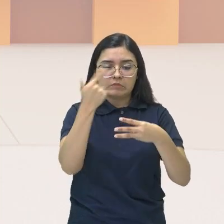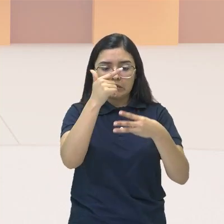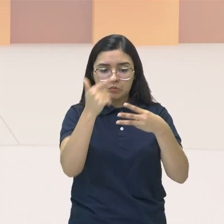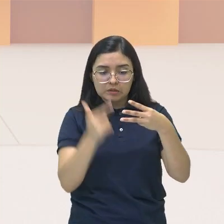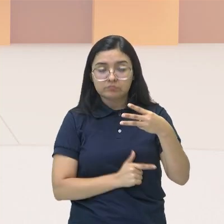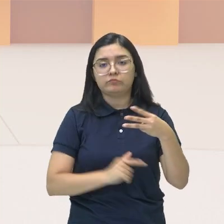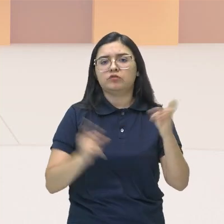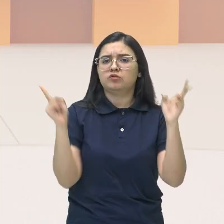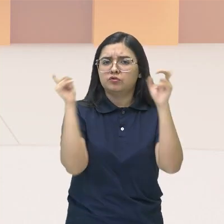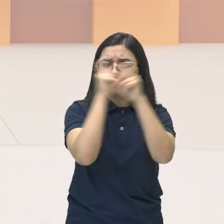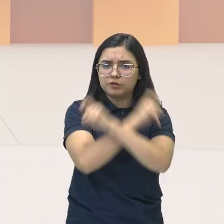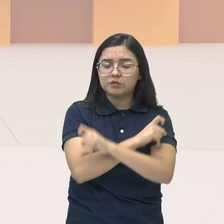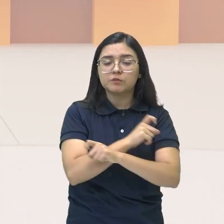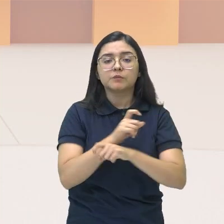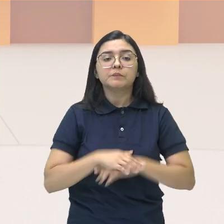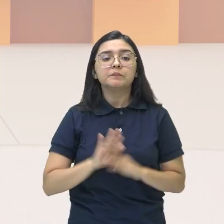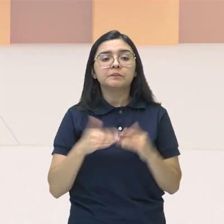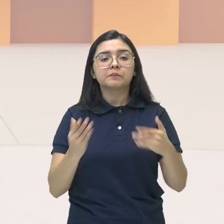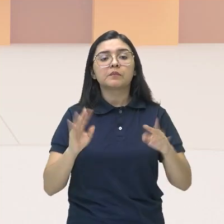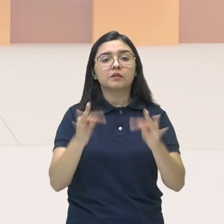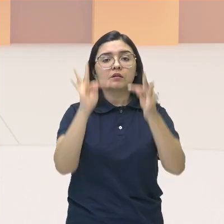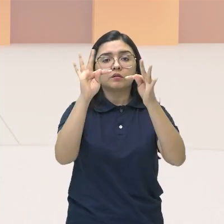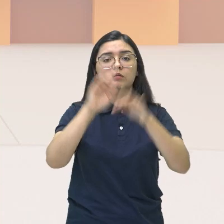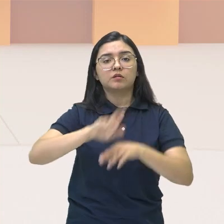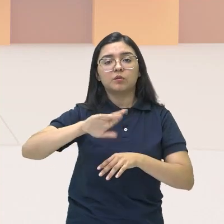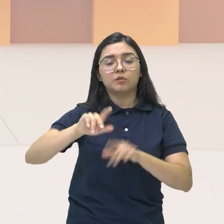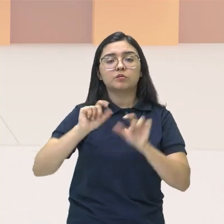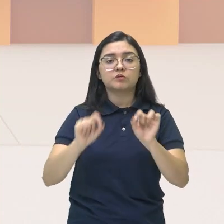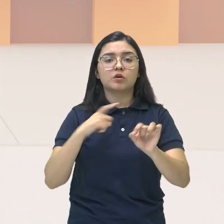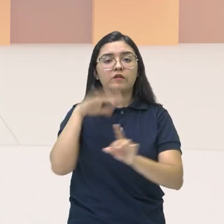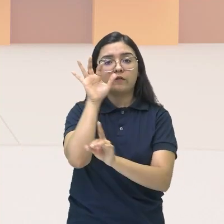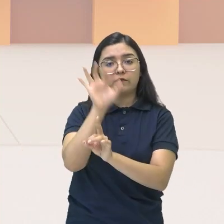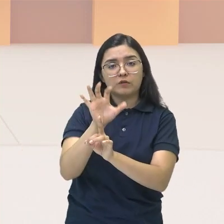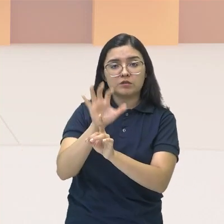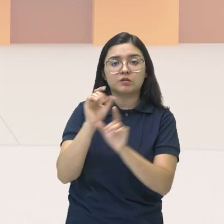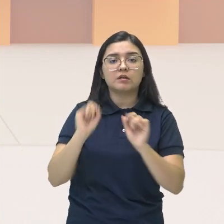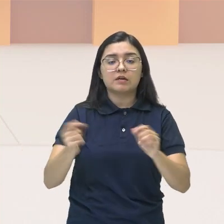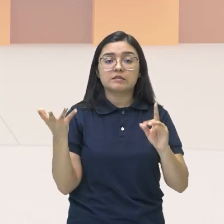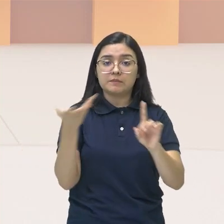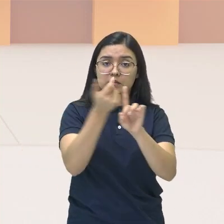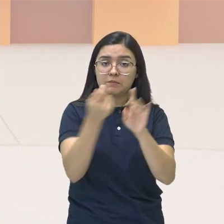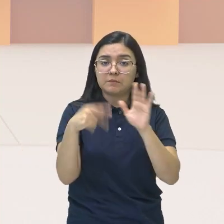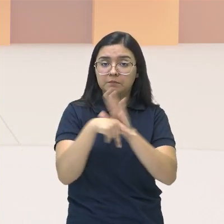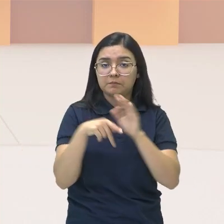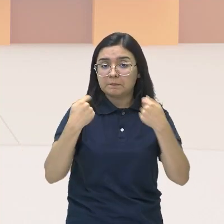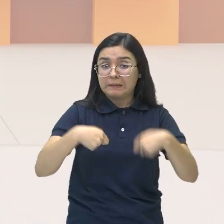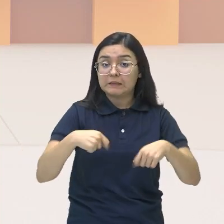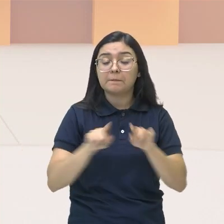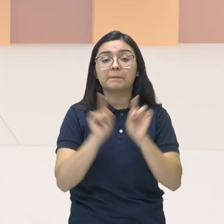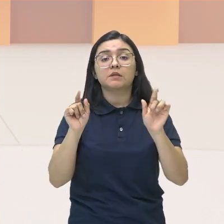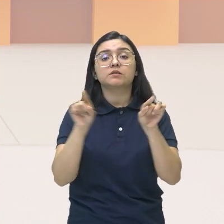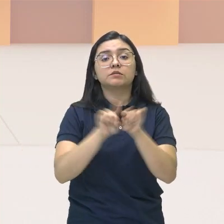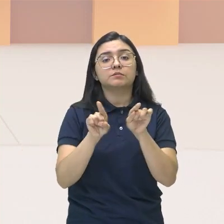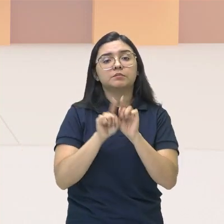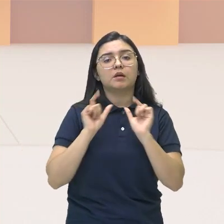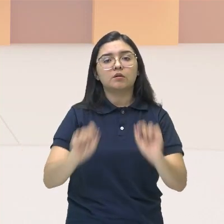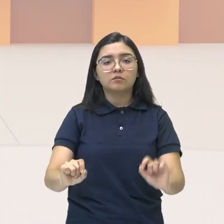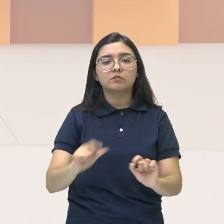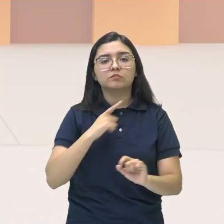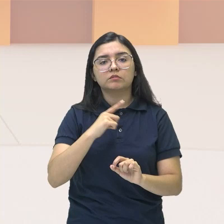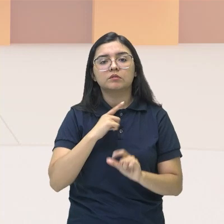fica complicado. A tecnologia, ela não apenas influencia as habilidades necessárias, mas ela